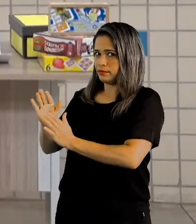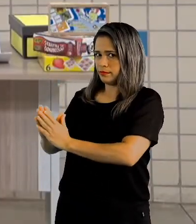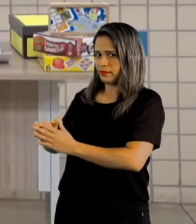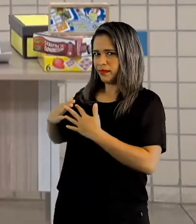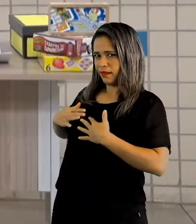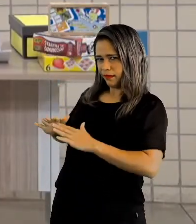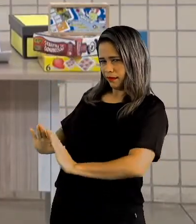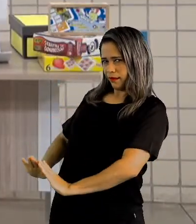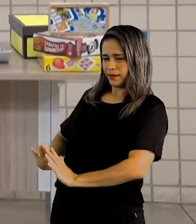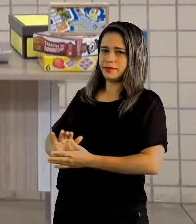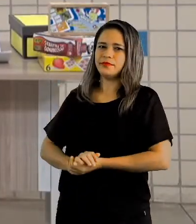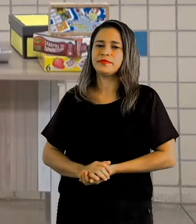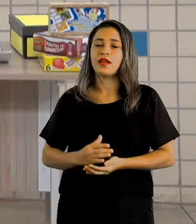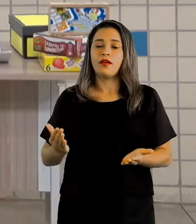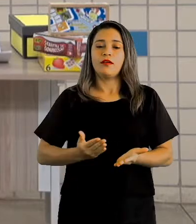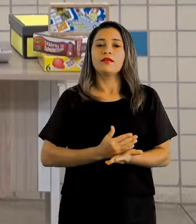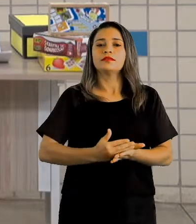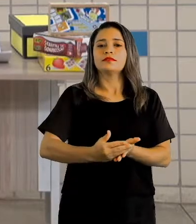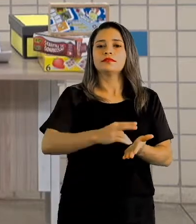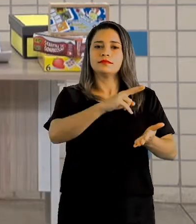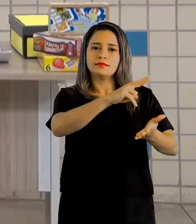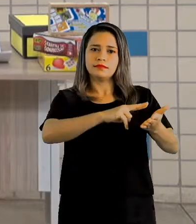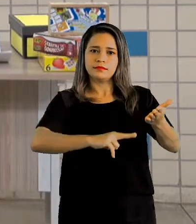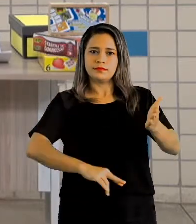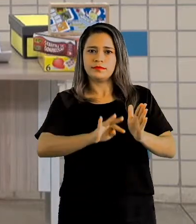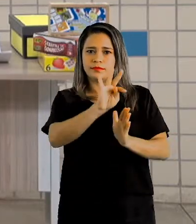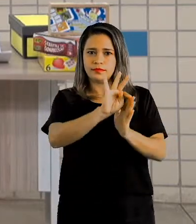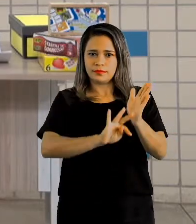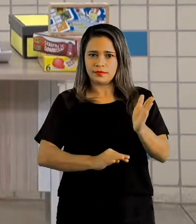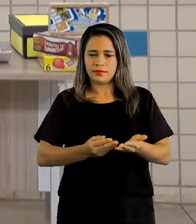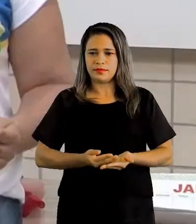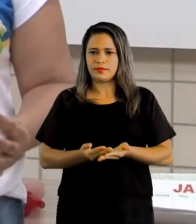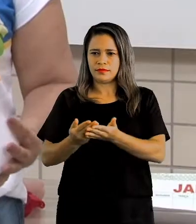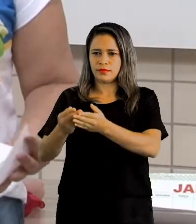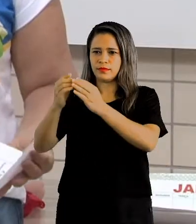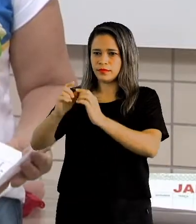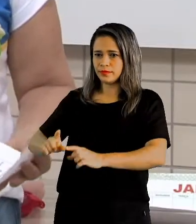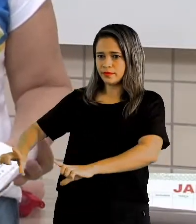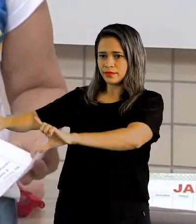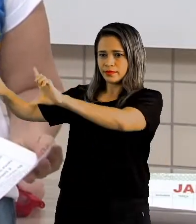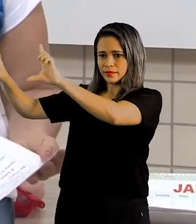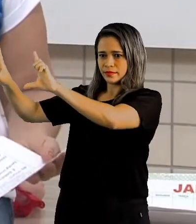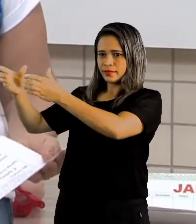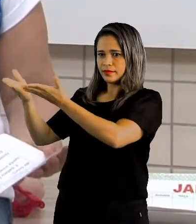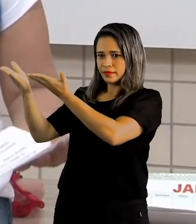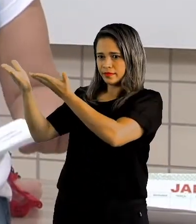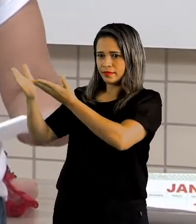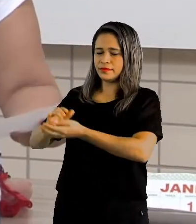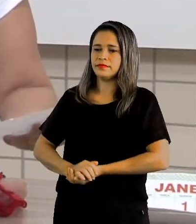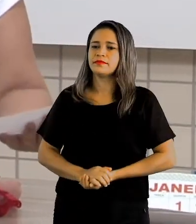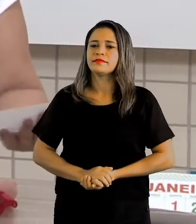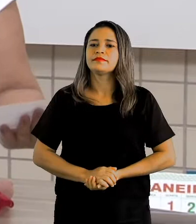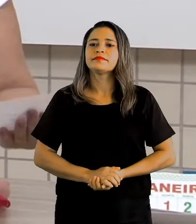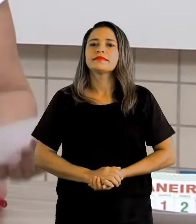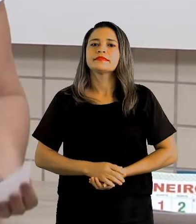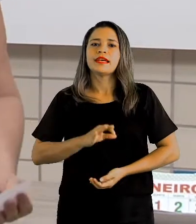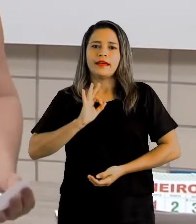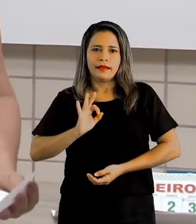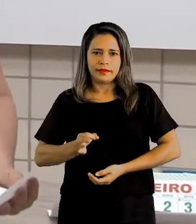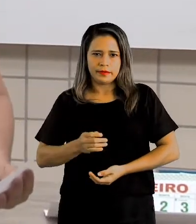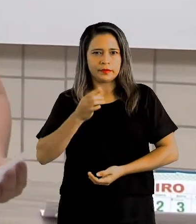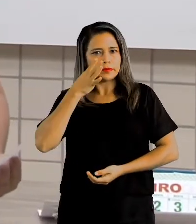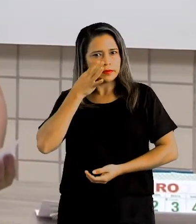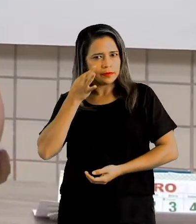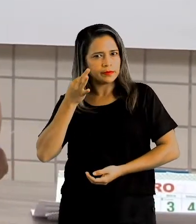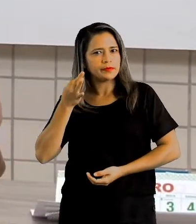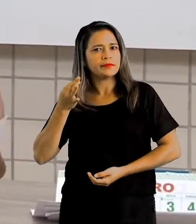com a leitura de um texto e que eu vou colocar ele na tela para vocês, certo? Presta bem